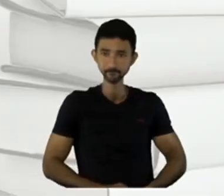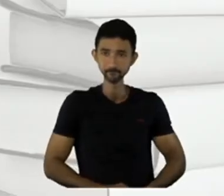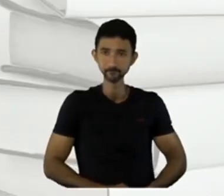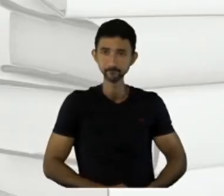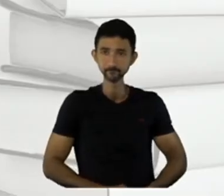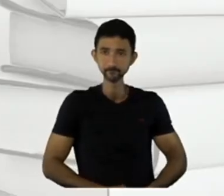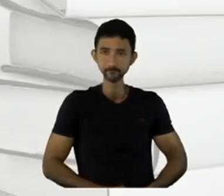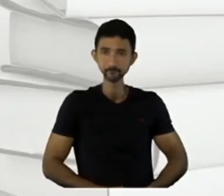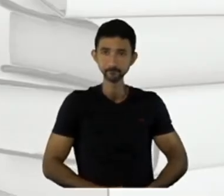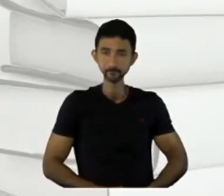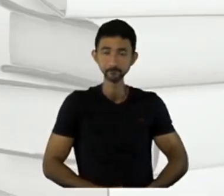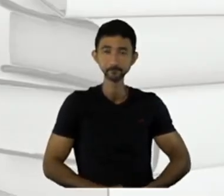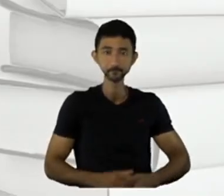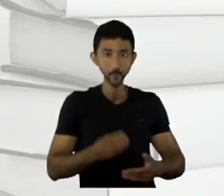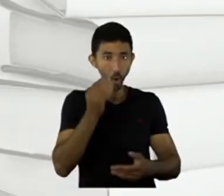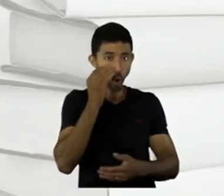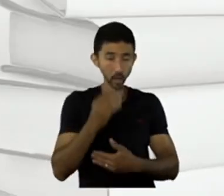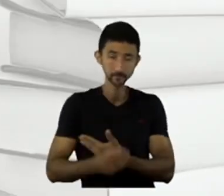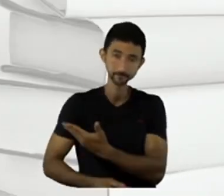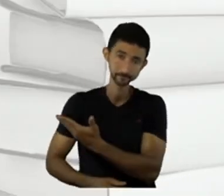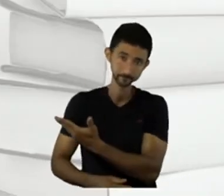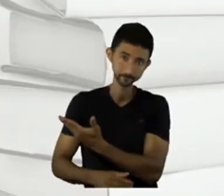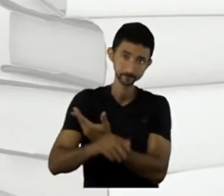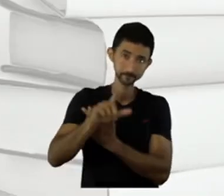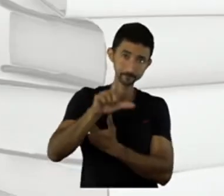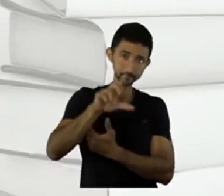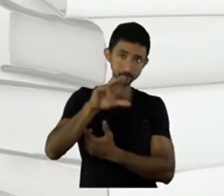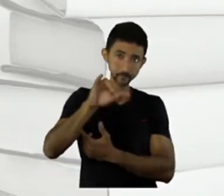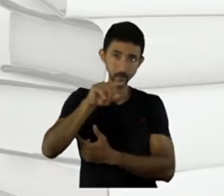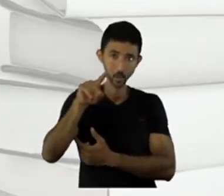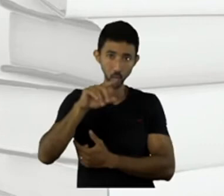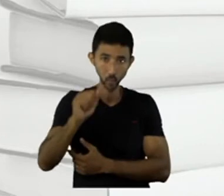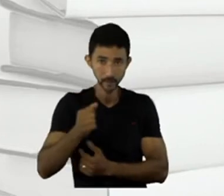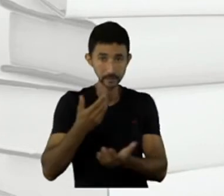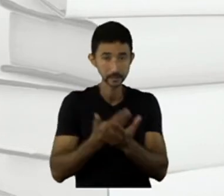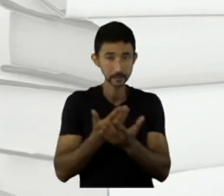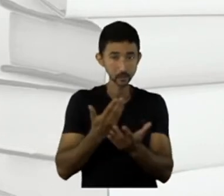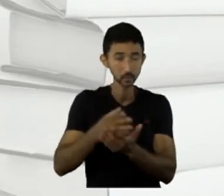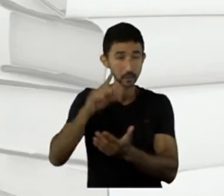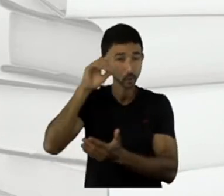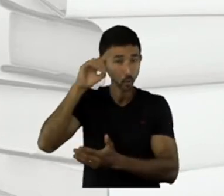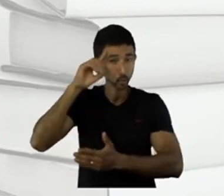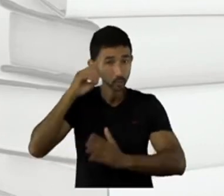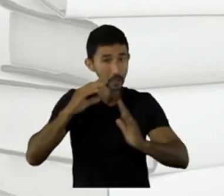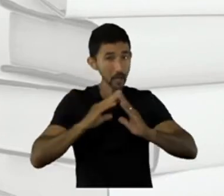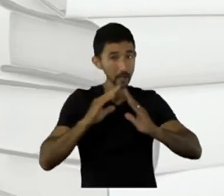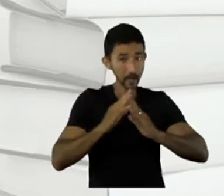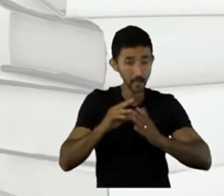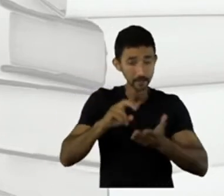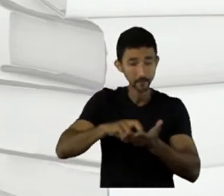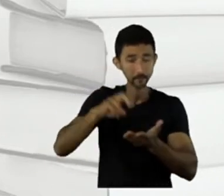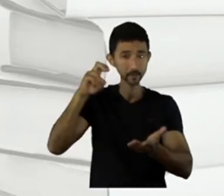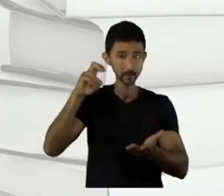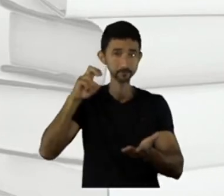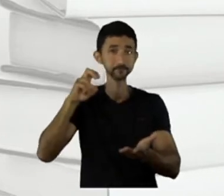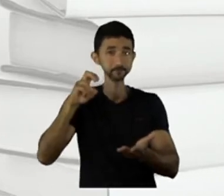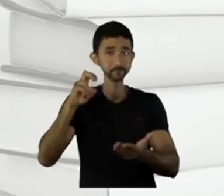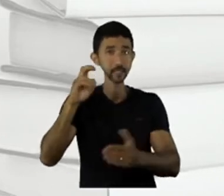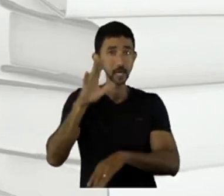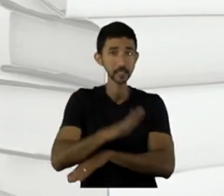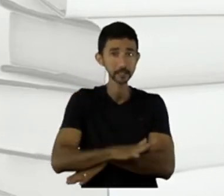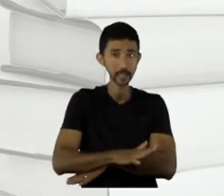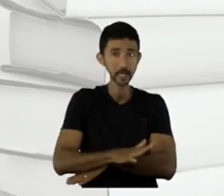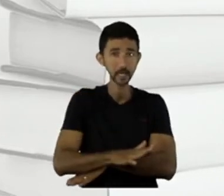tela. Então, olha este exemplo. Luísa estuda todos os dias em casa pela manhã. À